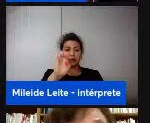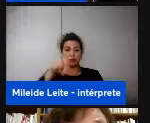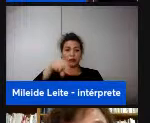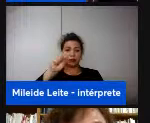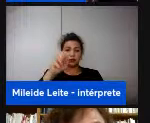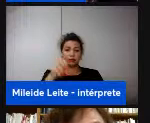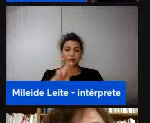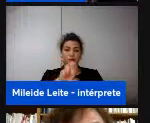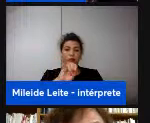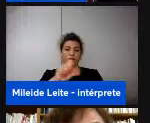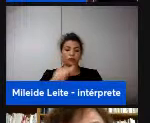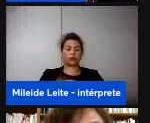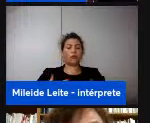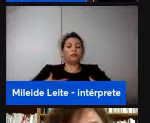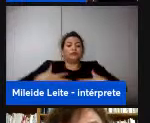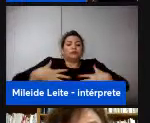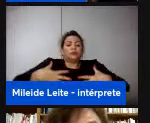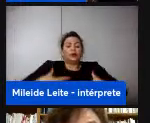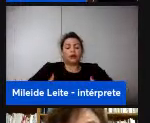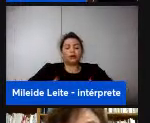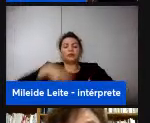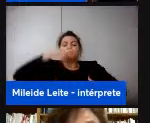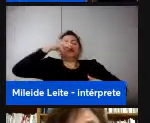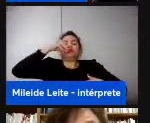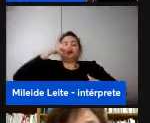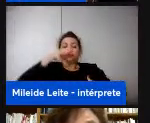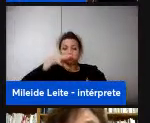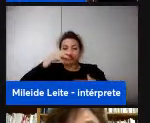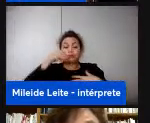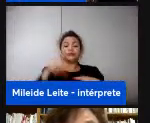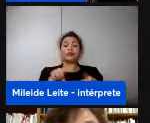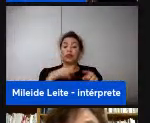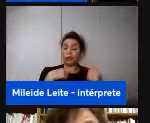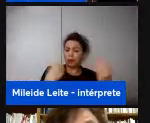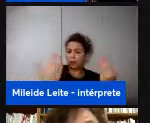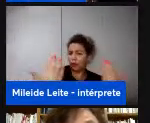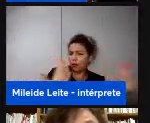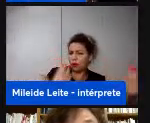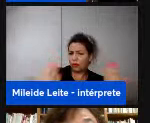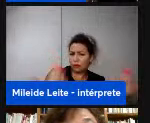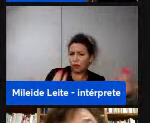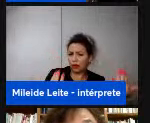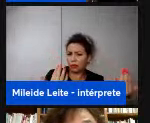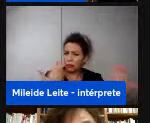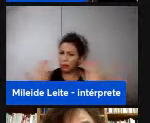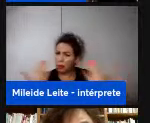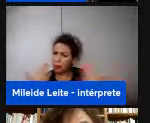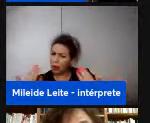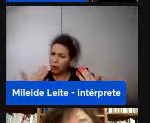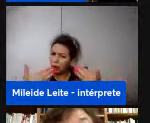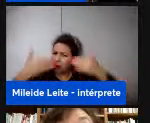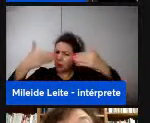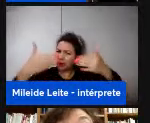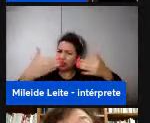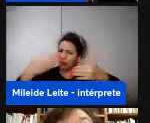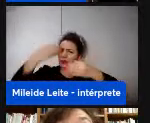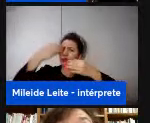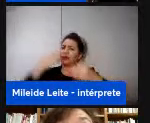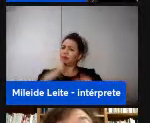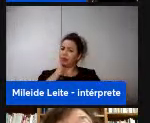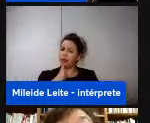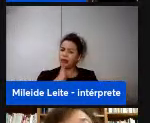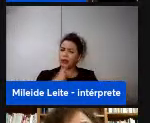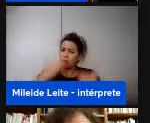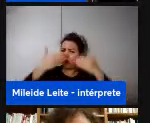respiração, né? E eu comparo, né, essas entradas sensoriais com o modelo interno que eu tenho, né? O